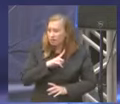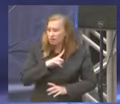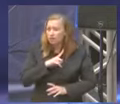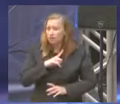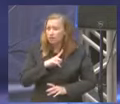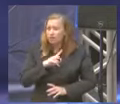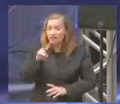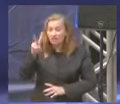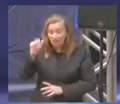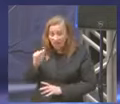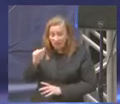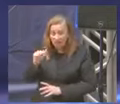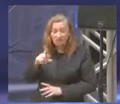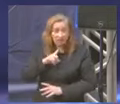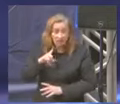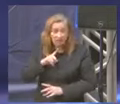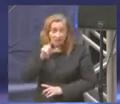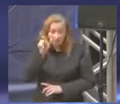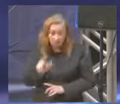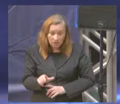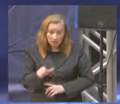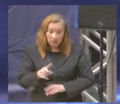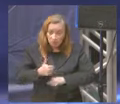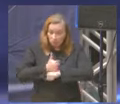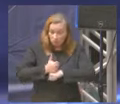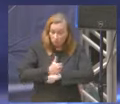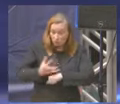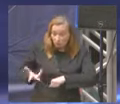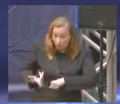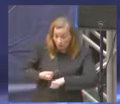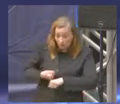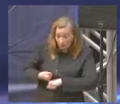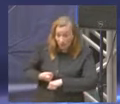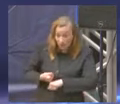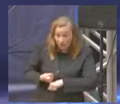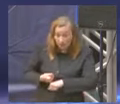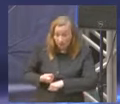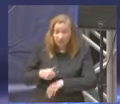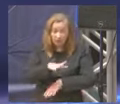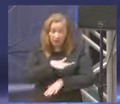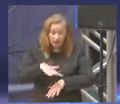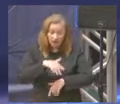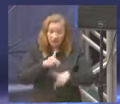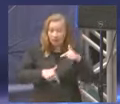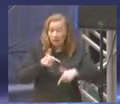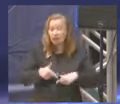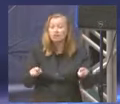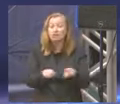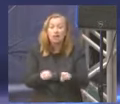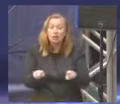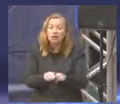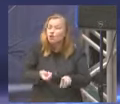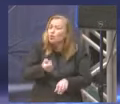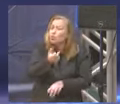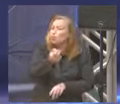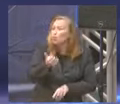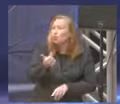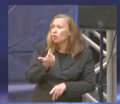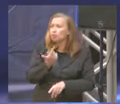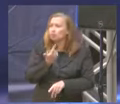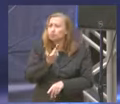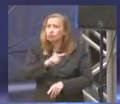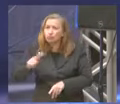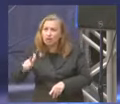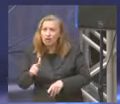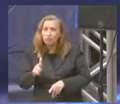as vagas nesse setor, ok? E um pouco também, é claro, como a gente não tem mão de obra,